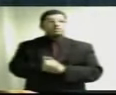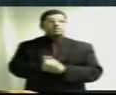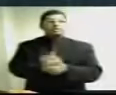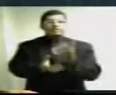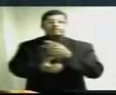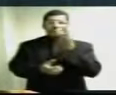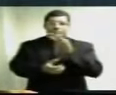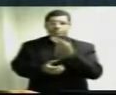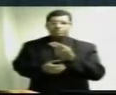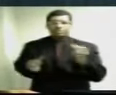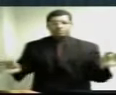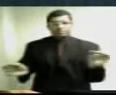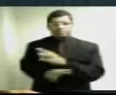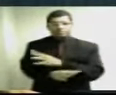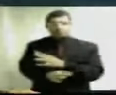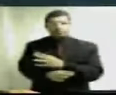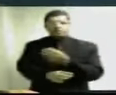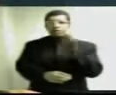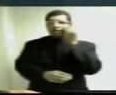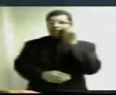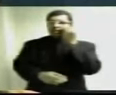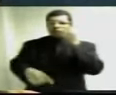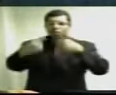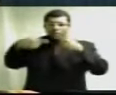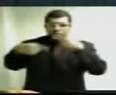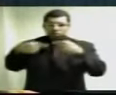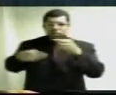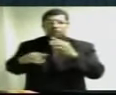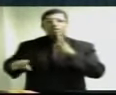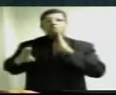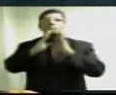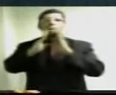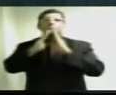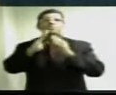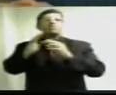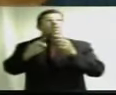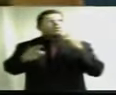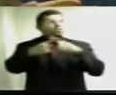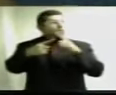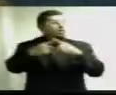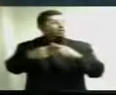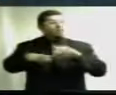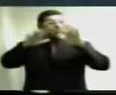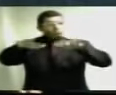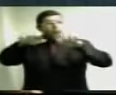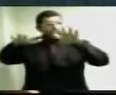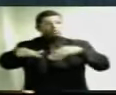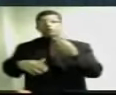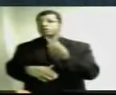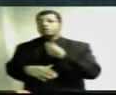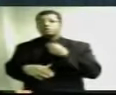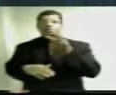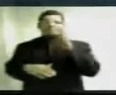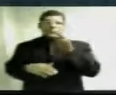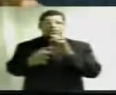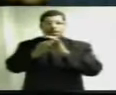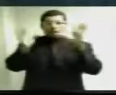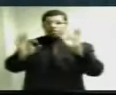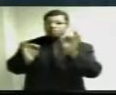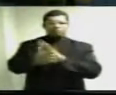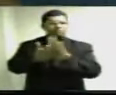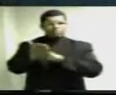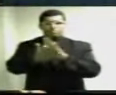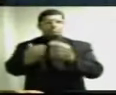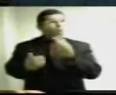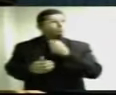E quero dizer, por fim, vi muita polêmica nas redes sociais, porque nessas manifestações não podem falar líderes